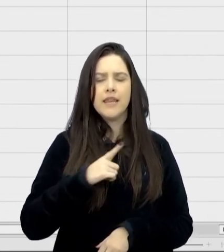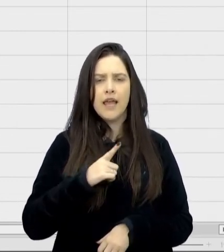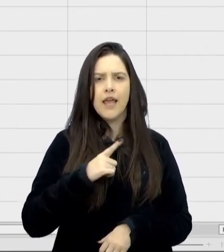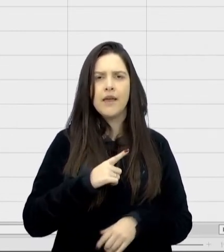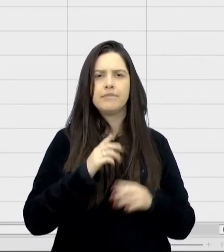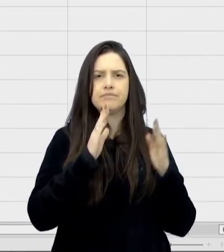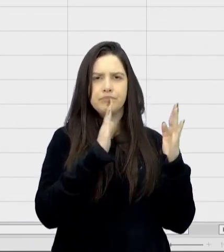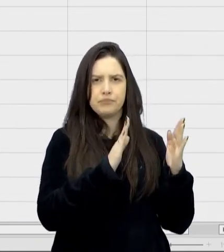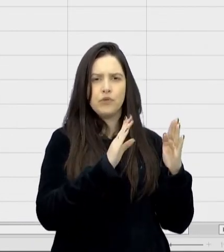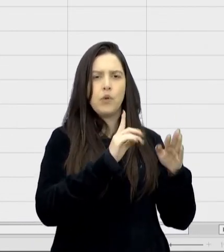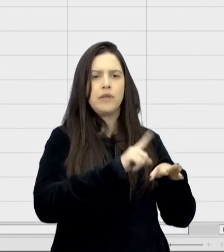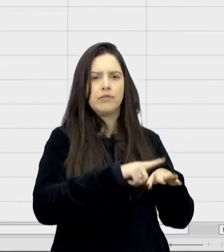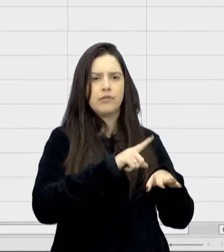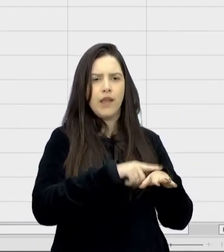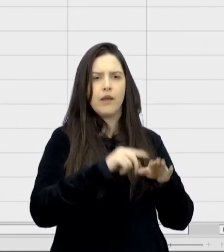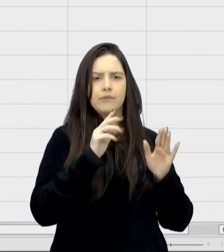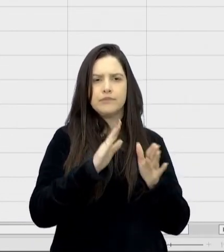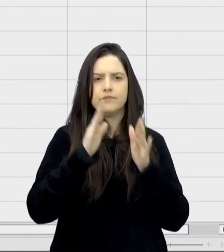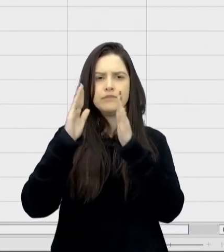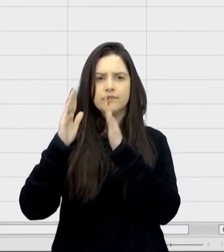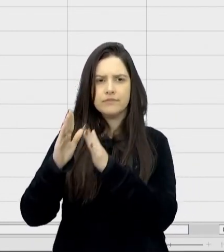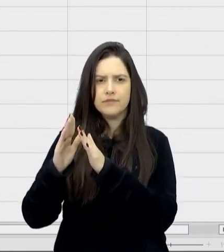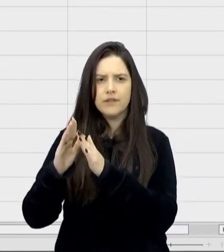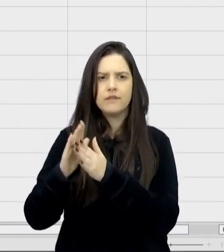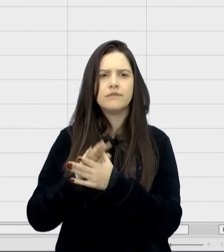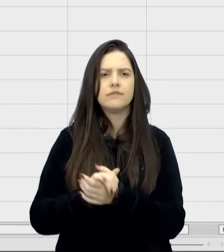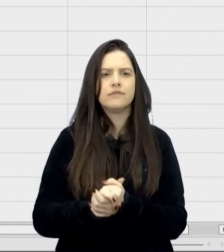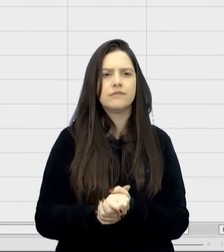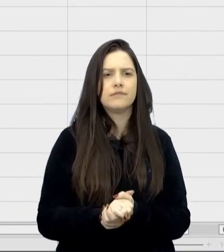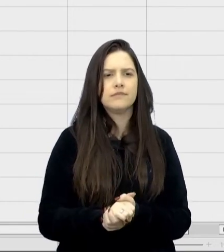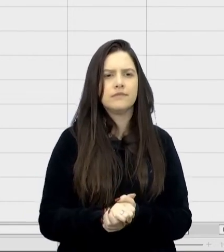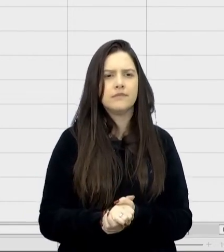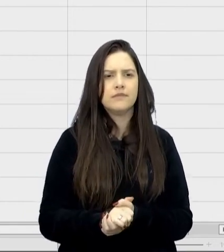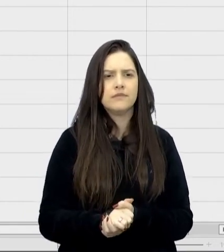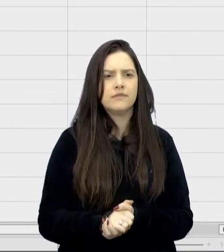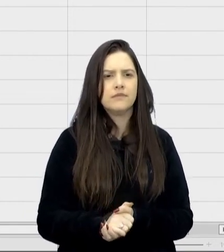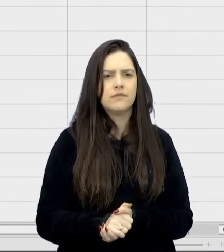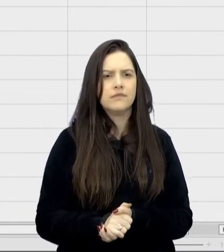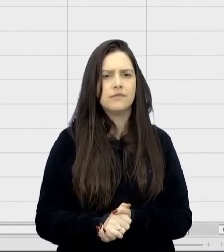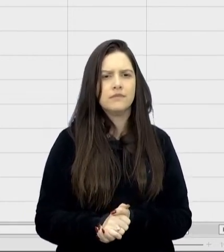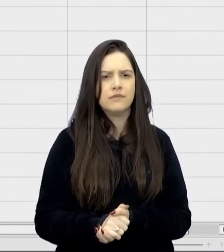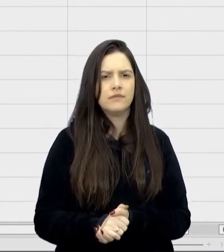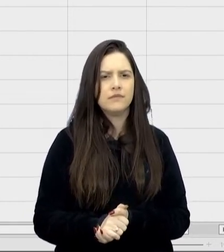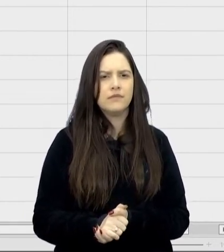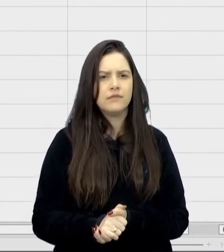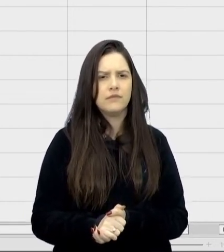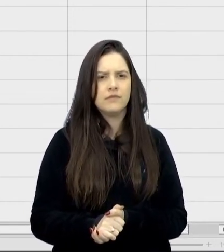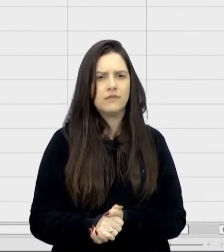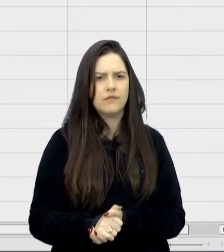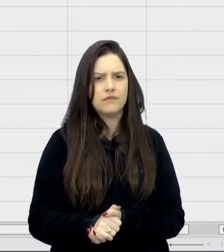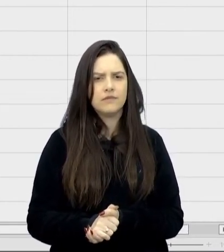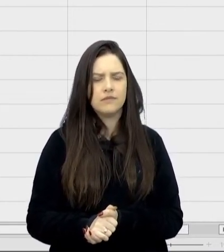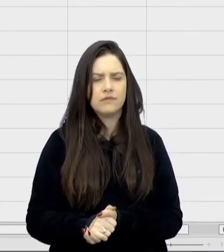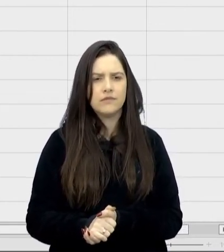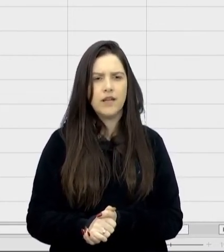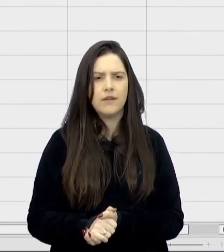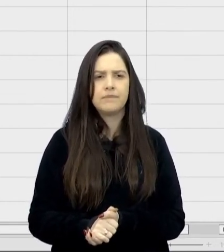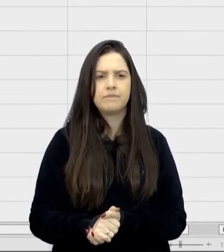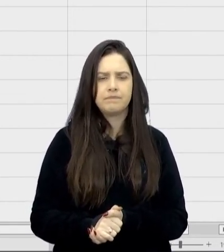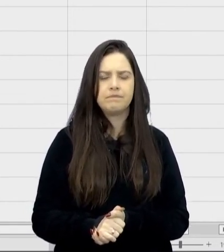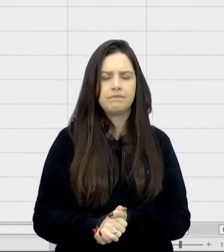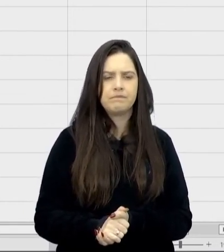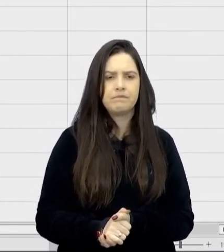né? Amostra de material, desintegração. Colocando aí para vocês. Então, olha